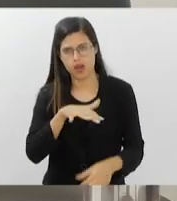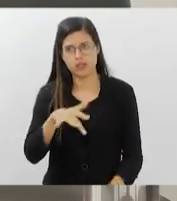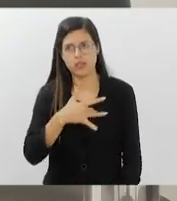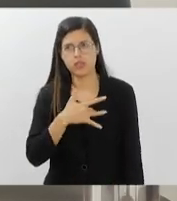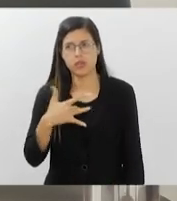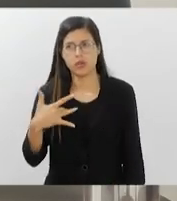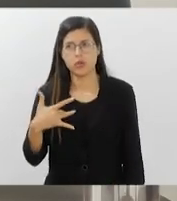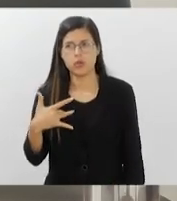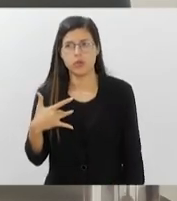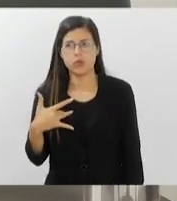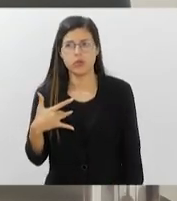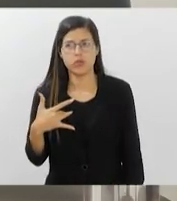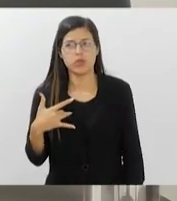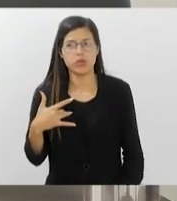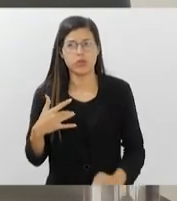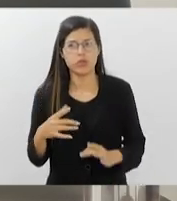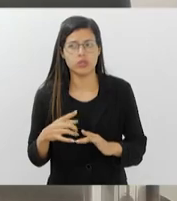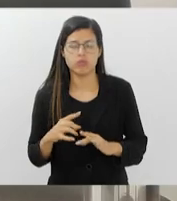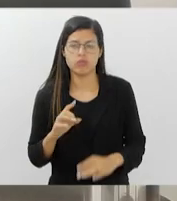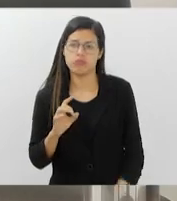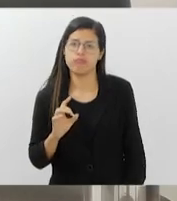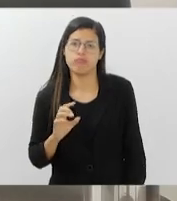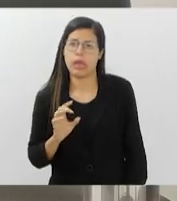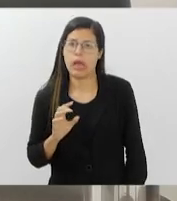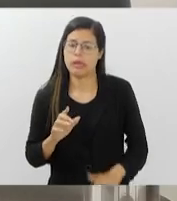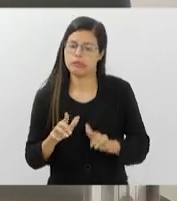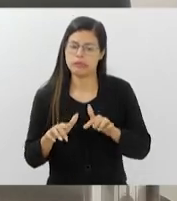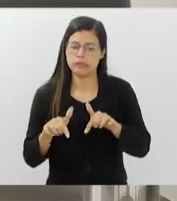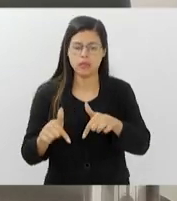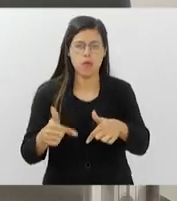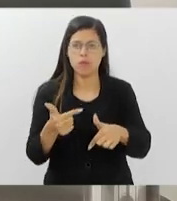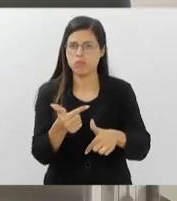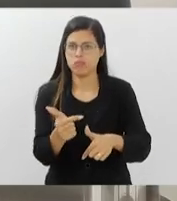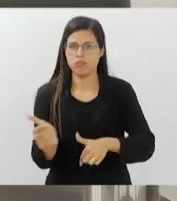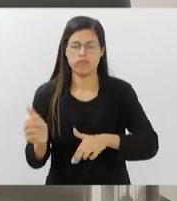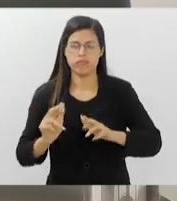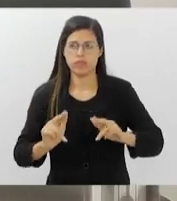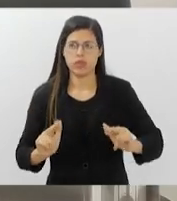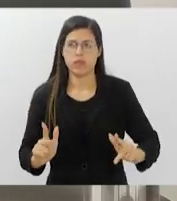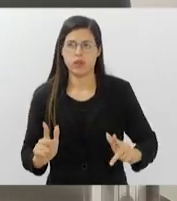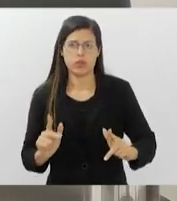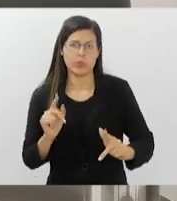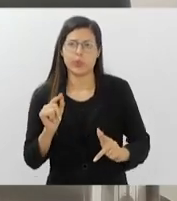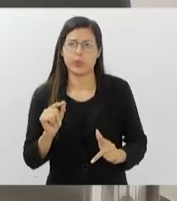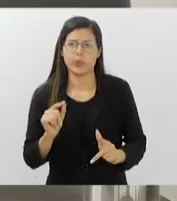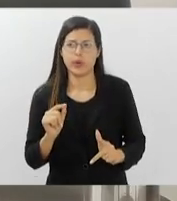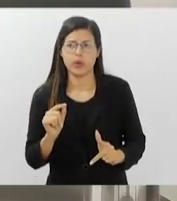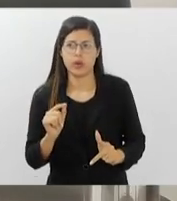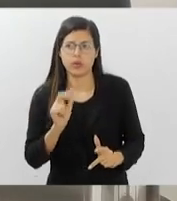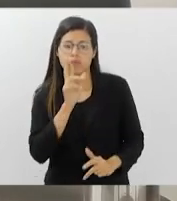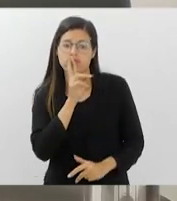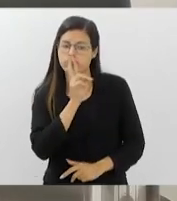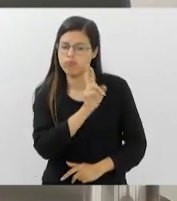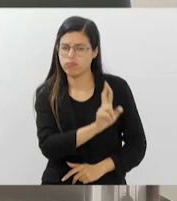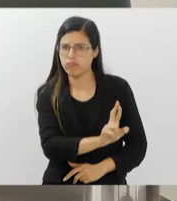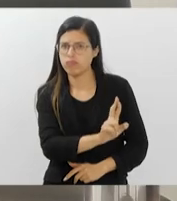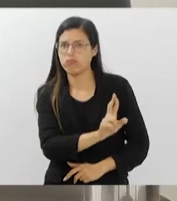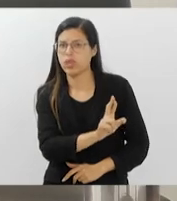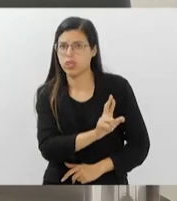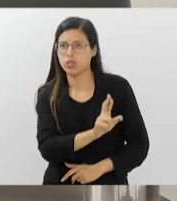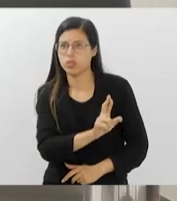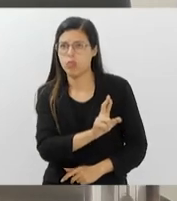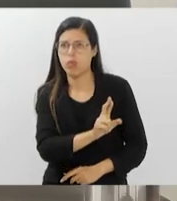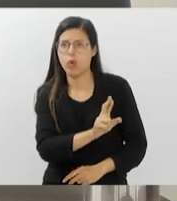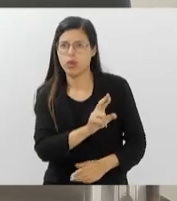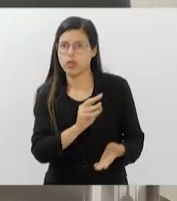vista dessa maneira só me resta tomar outras condutas a não ser dar uma resposta a essa conduta